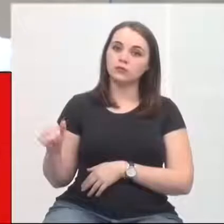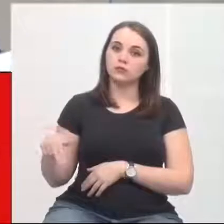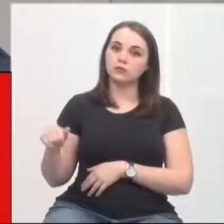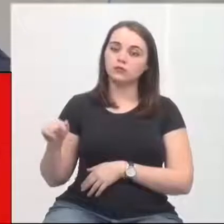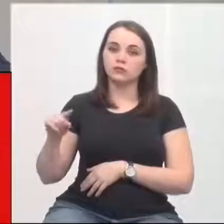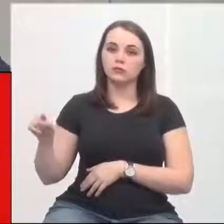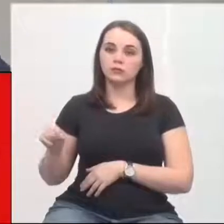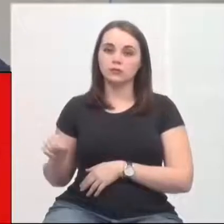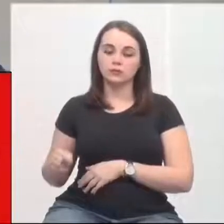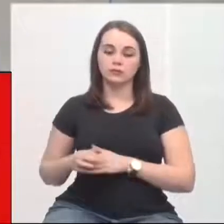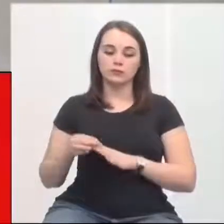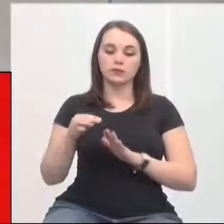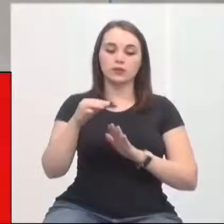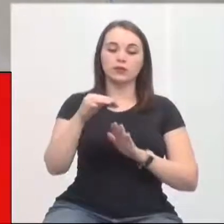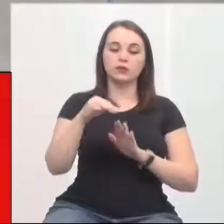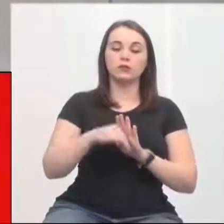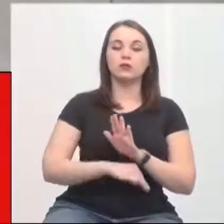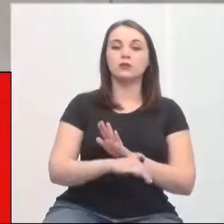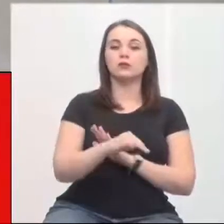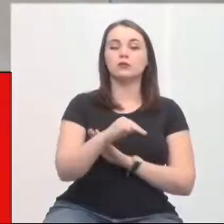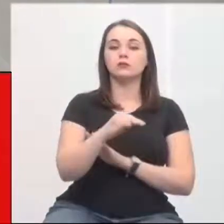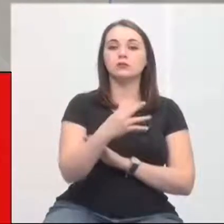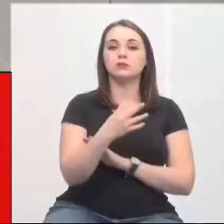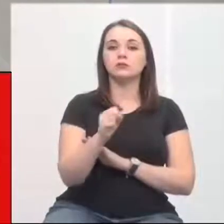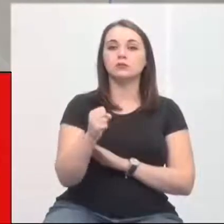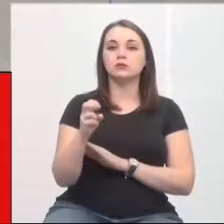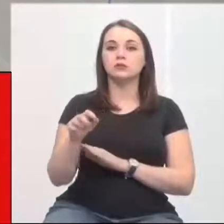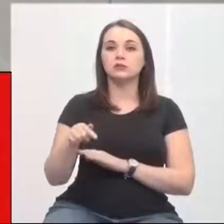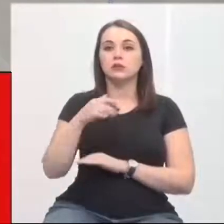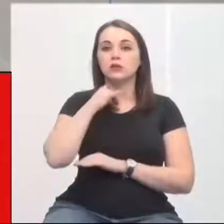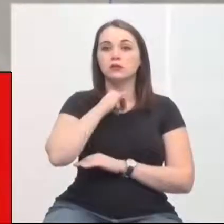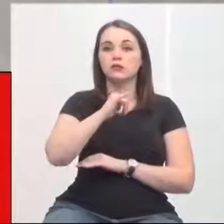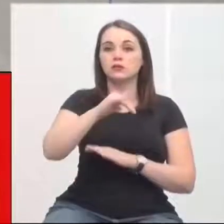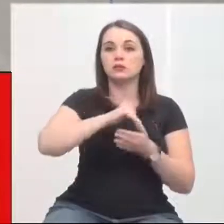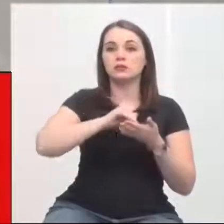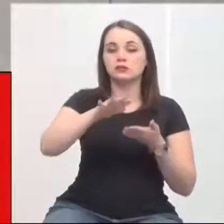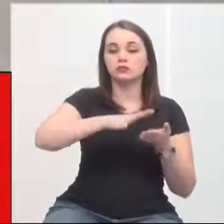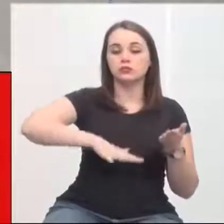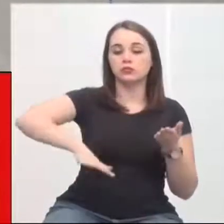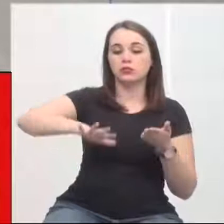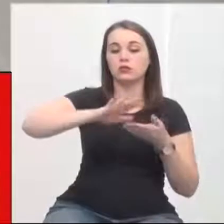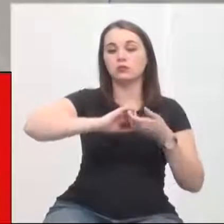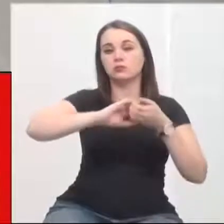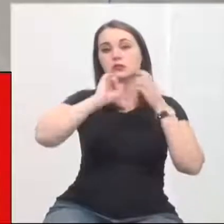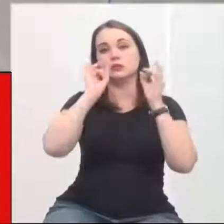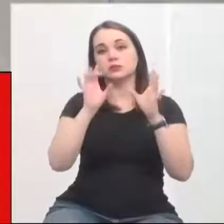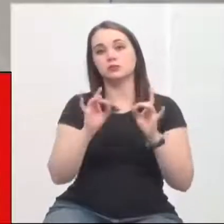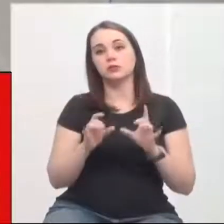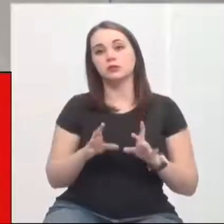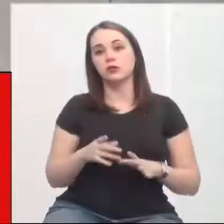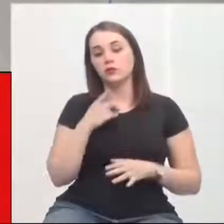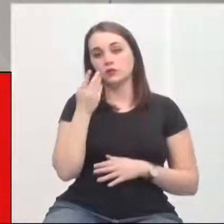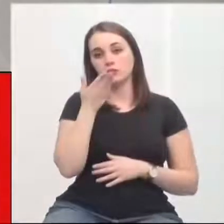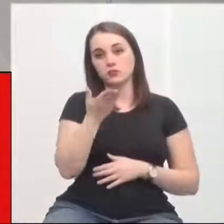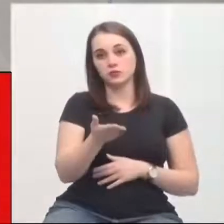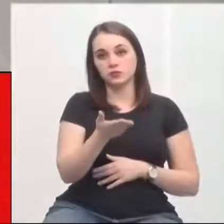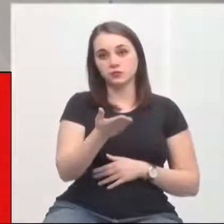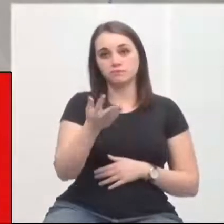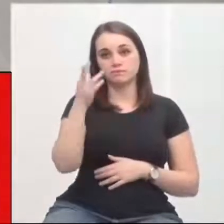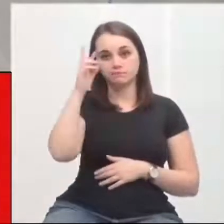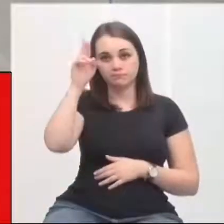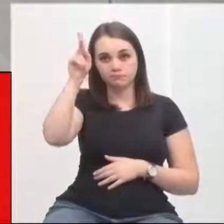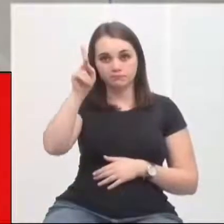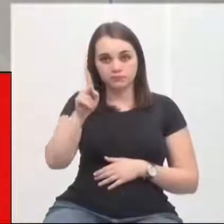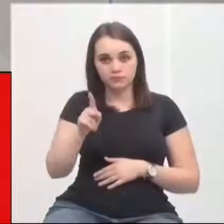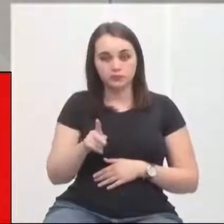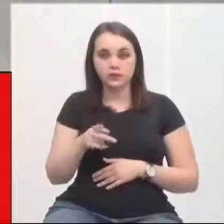Zanetti. Memorando 457/2021, a Secretaria-Geral cumprimento cordialmente, dirijo-me à presença de Vossa Excelência para